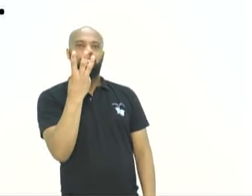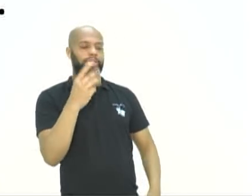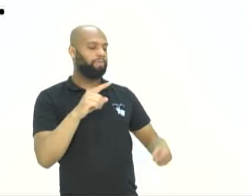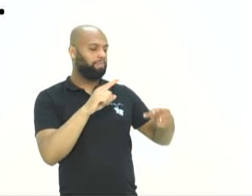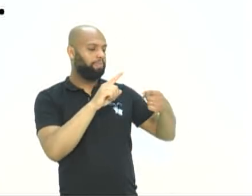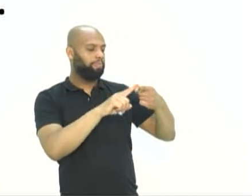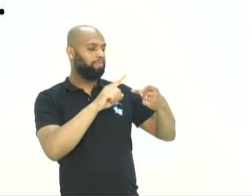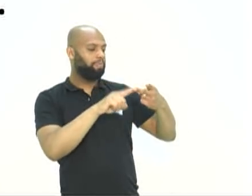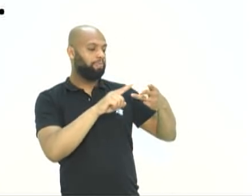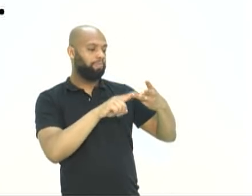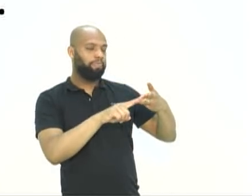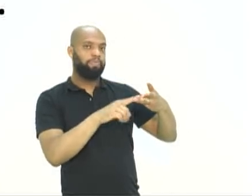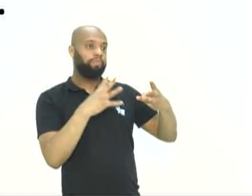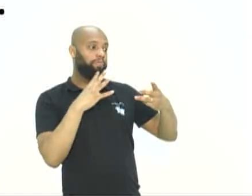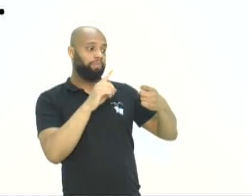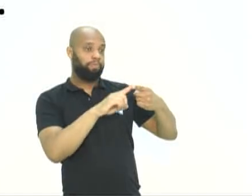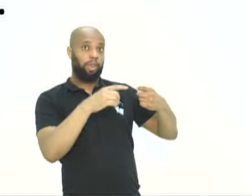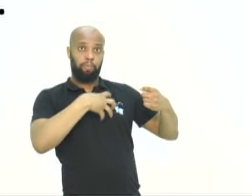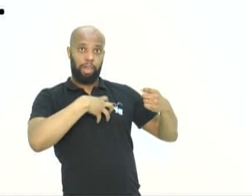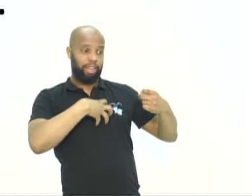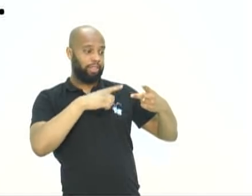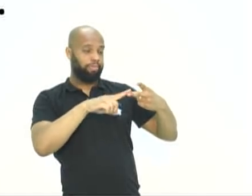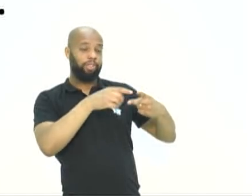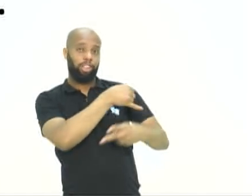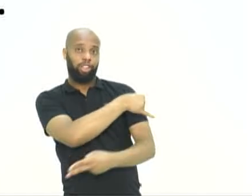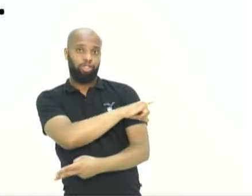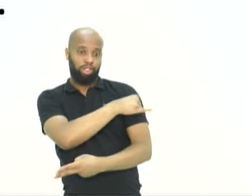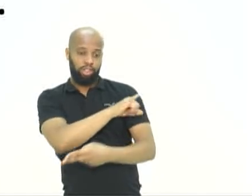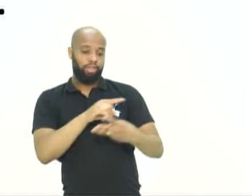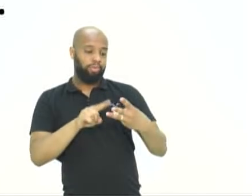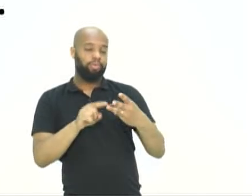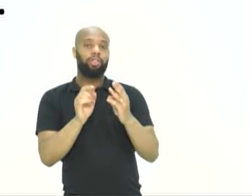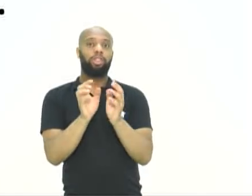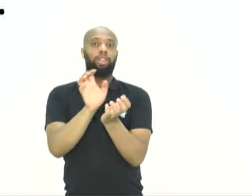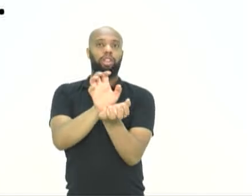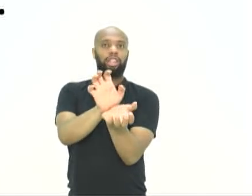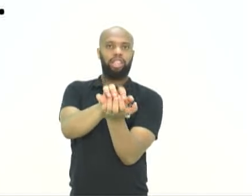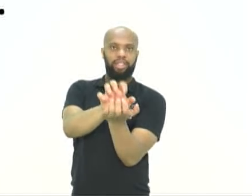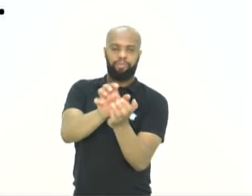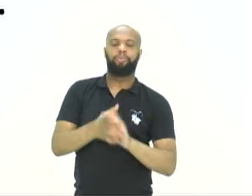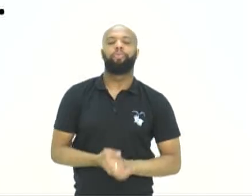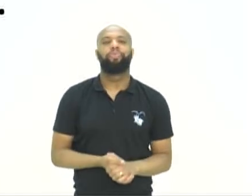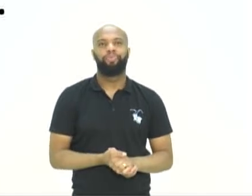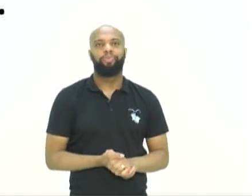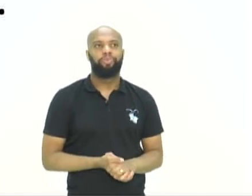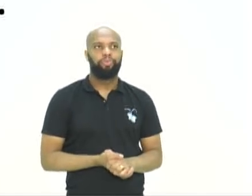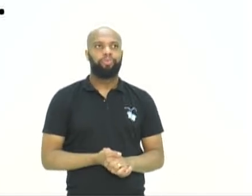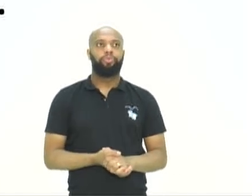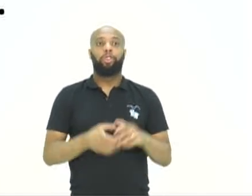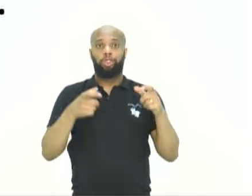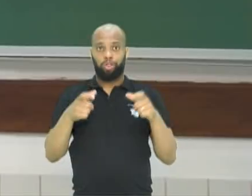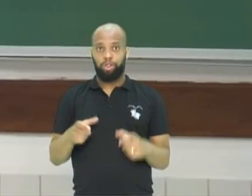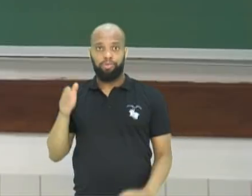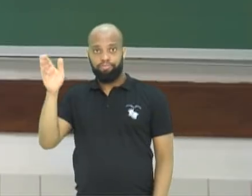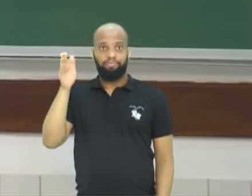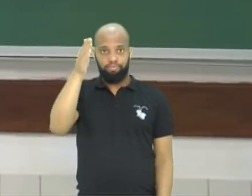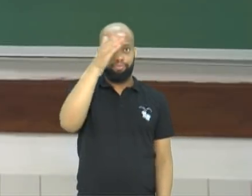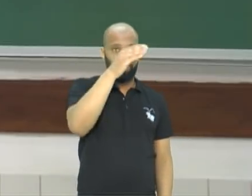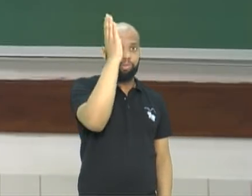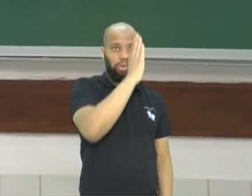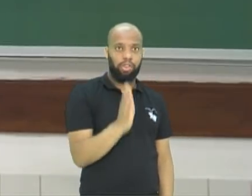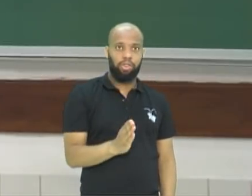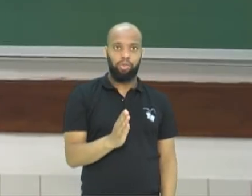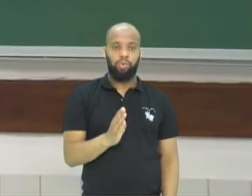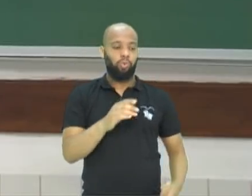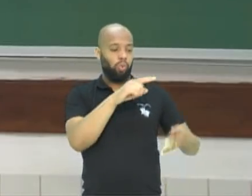fundo, assim, a Bahia, o Rio de Janeiro e o Recife. Nesses lugares onde ele visitou no Brasil, ele ficou por cerca